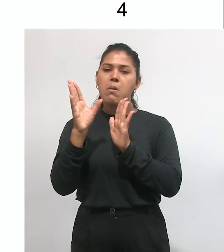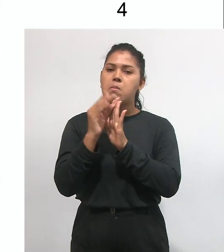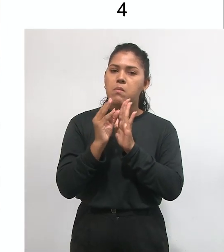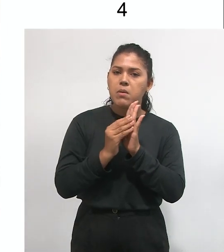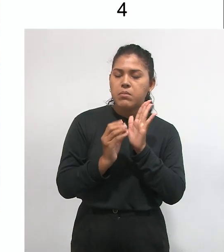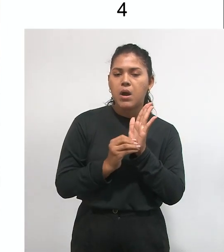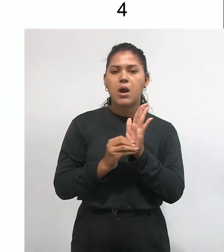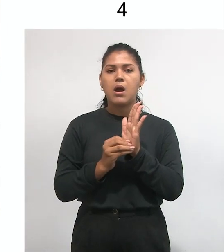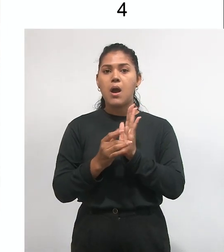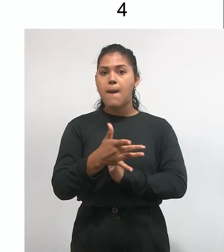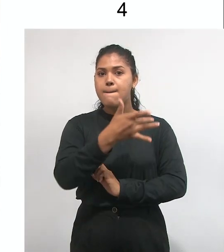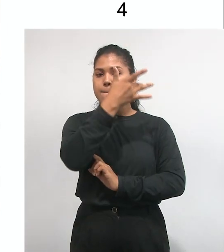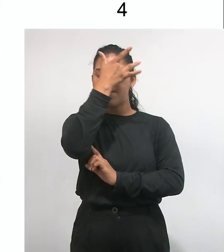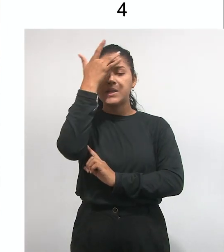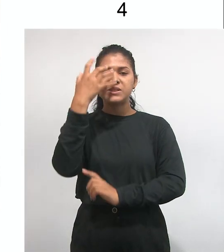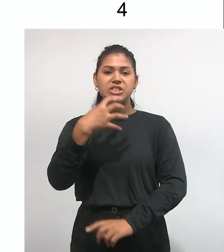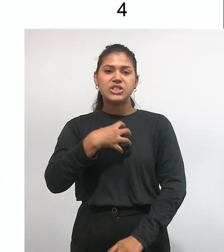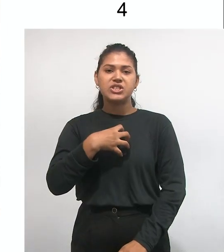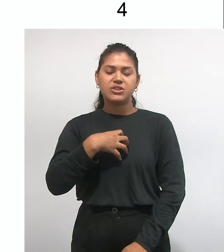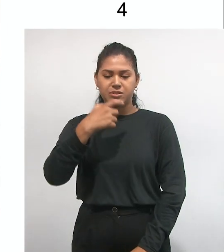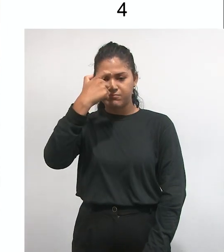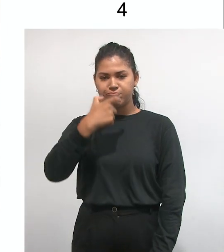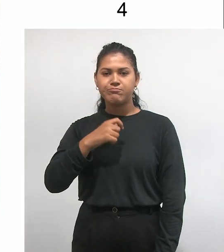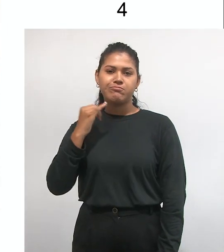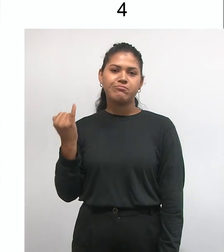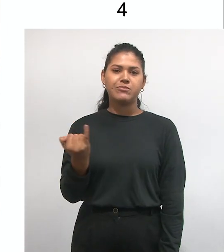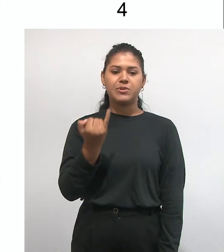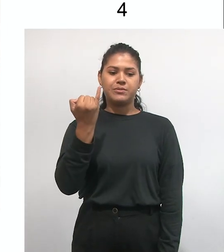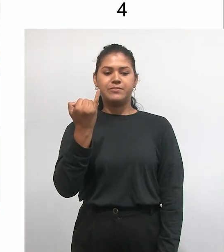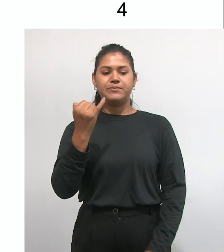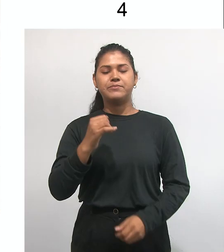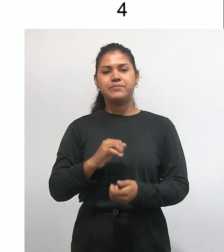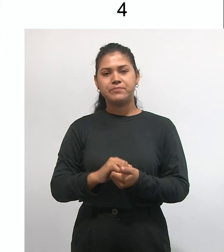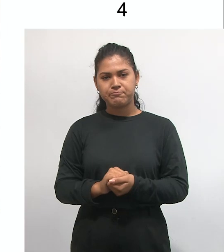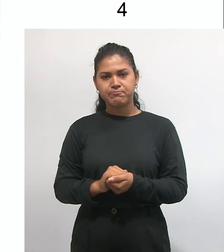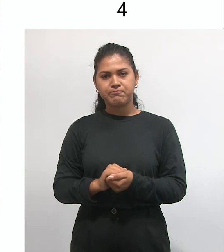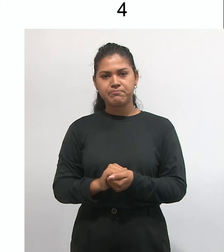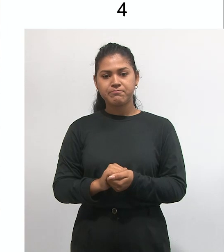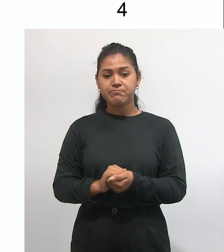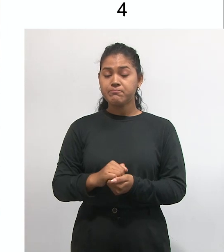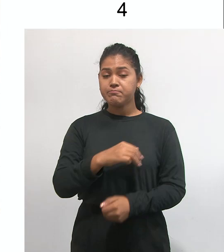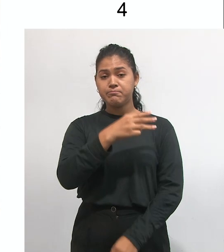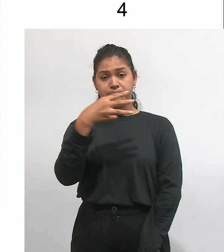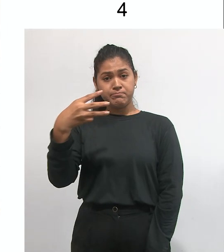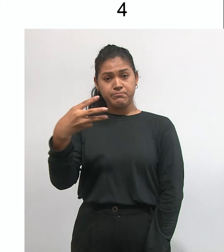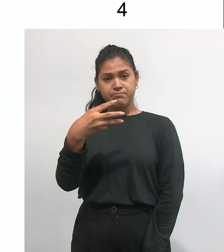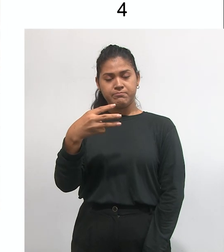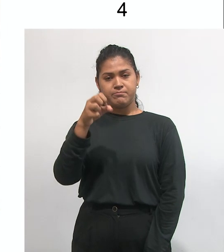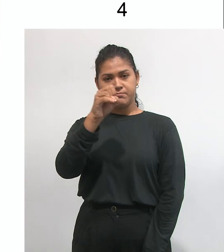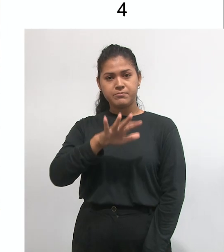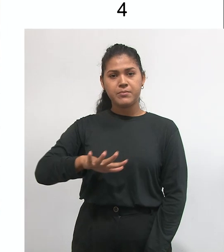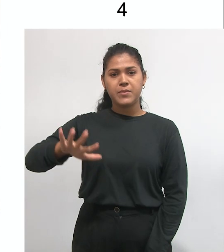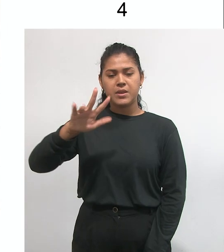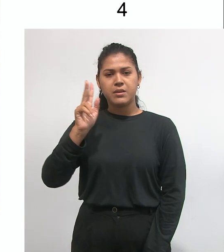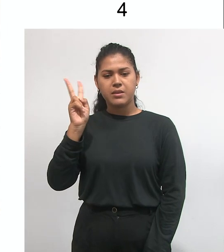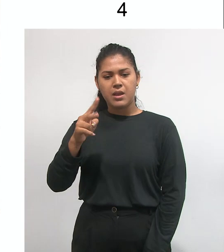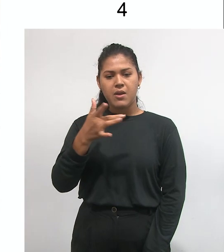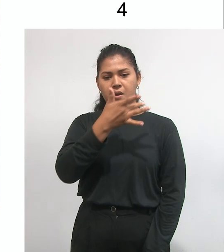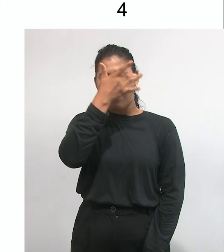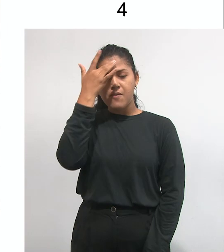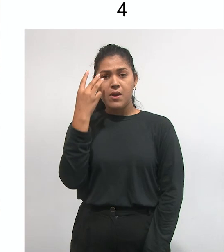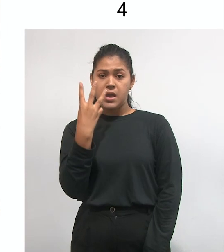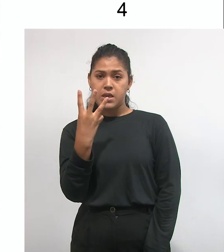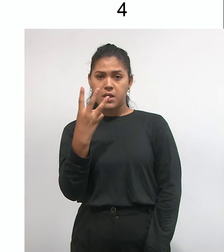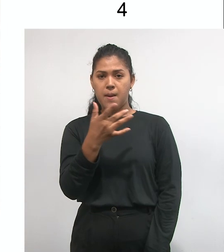o equilíbrio da pessoa se sentir importante, certo? Nós temos aqui uma terceira imagem, um casal, né? Um casal